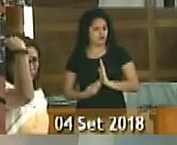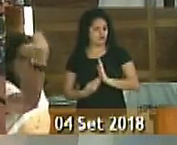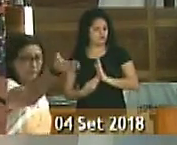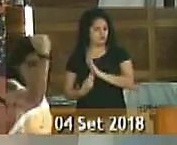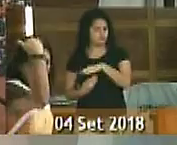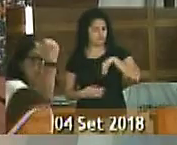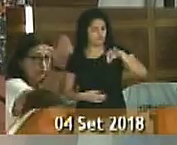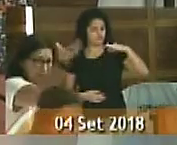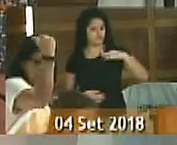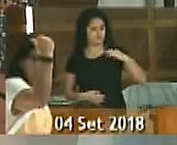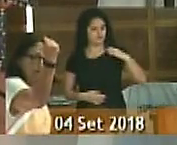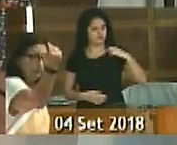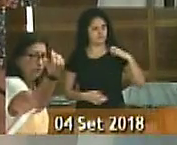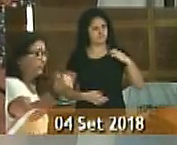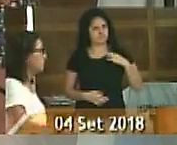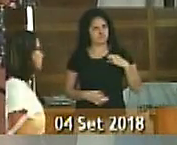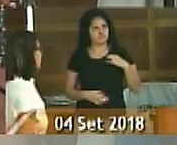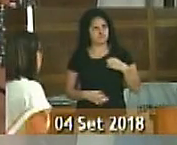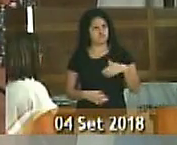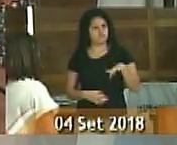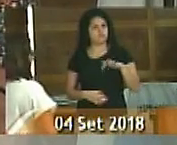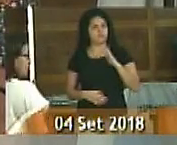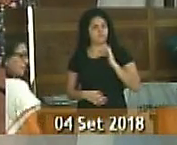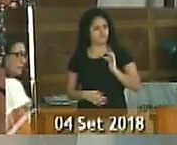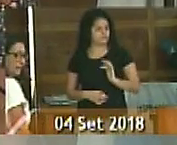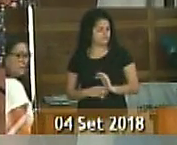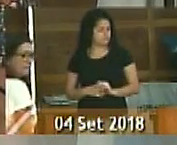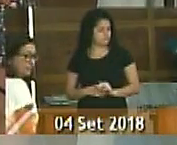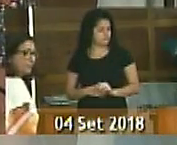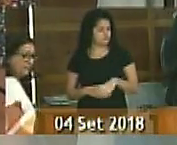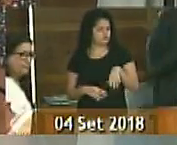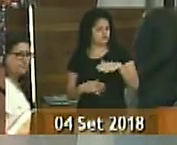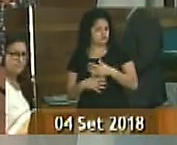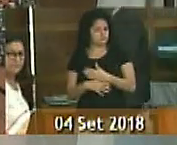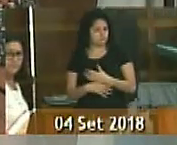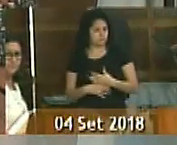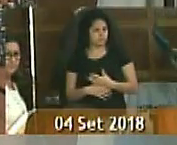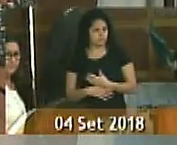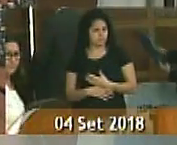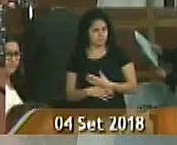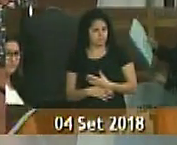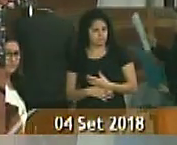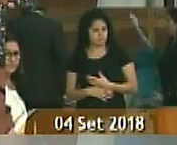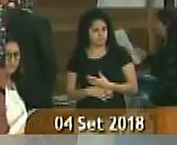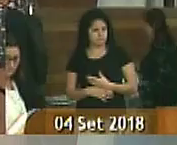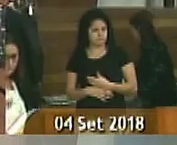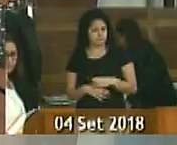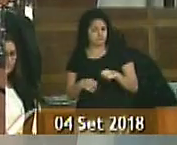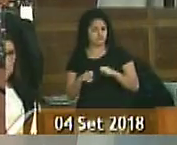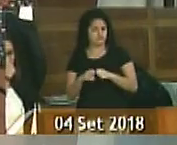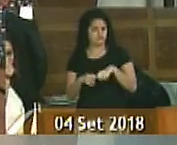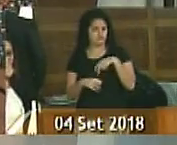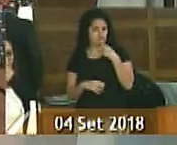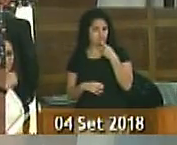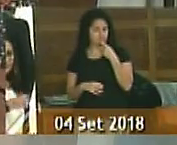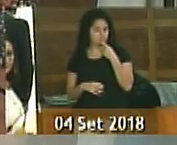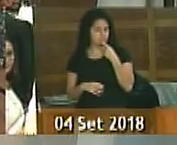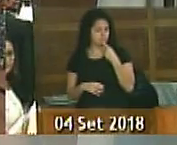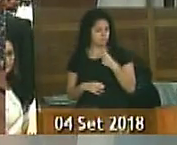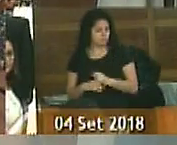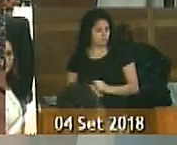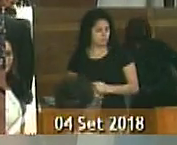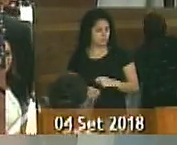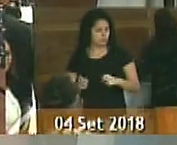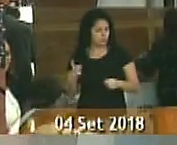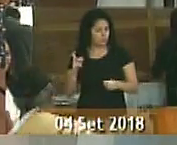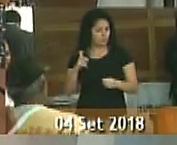voluntariamente os órgãos públicos federais, estaduais, municipais em suas atividades no que couber através de acordos